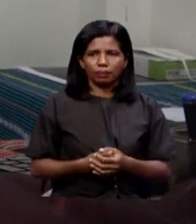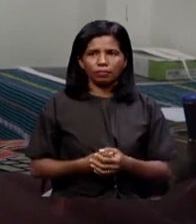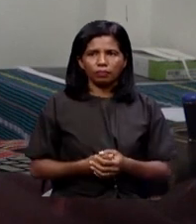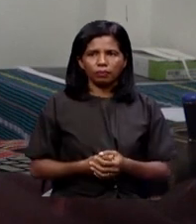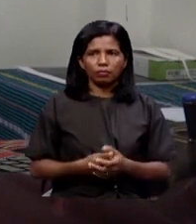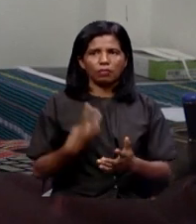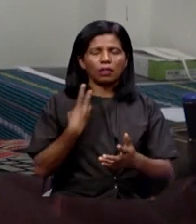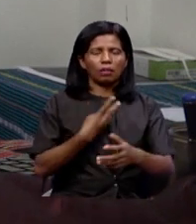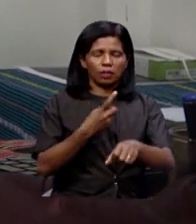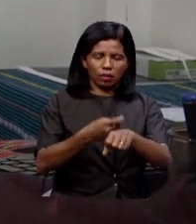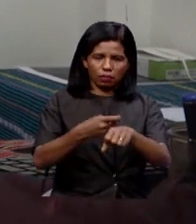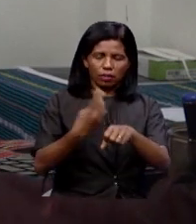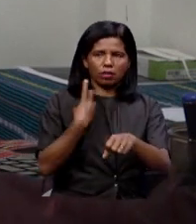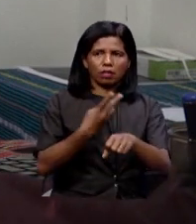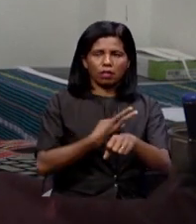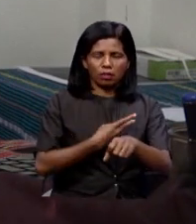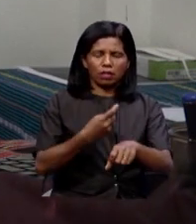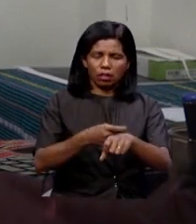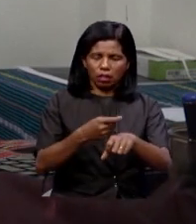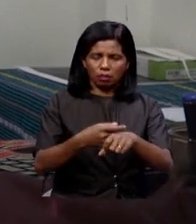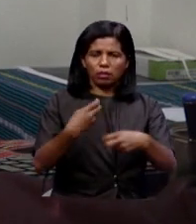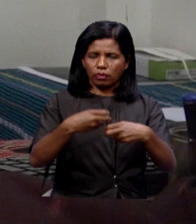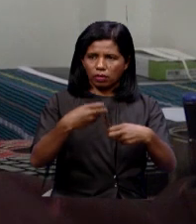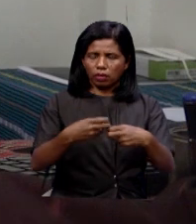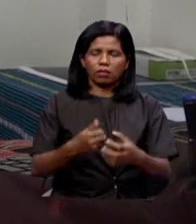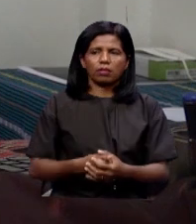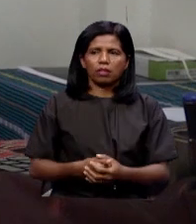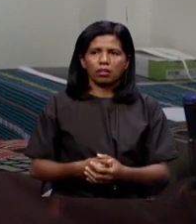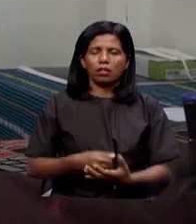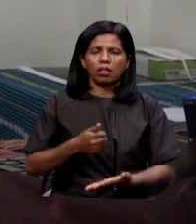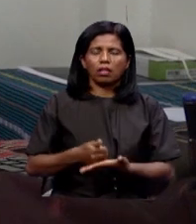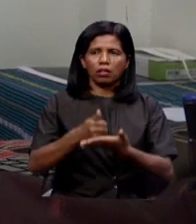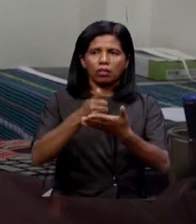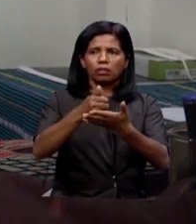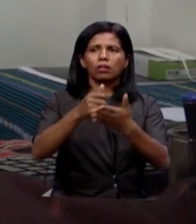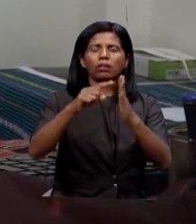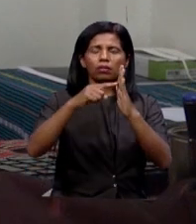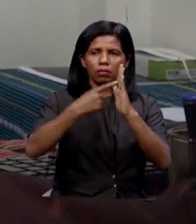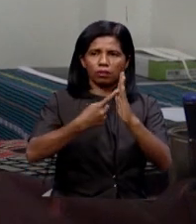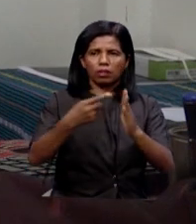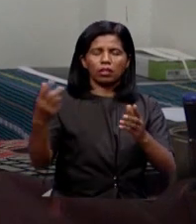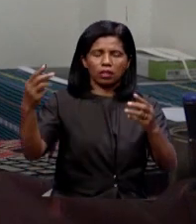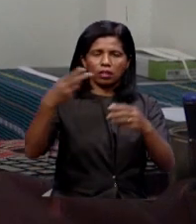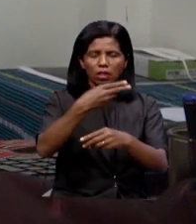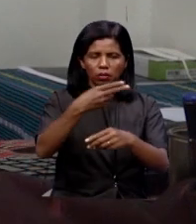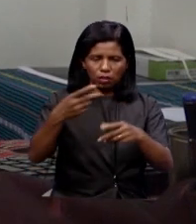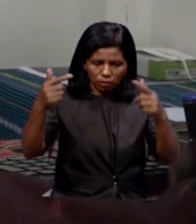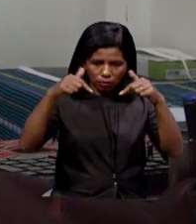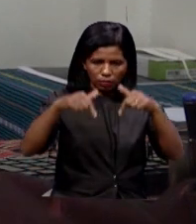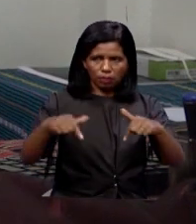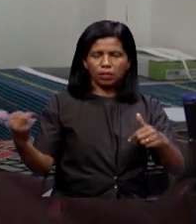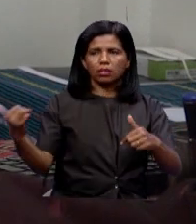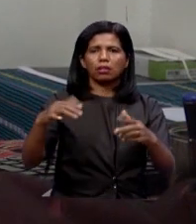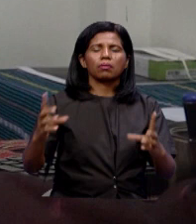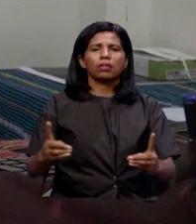há muito tempo, quando há uma situação em Selukona, mas a base de apoio é a Indonésia também se chama a Hassor. Mas,